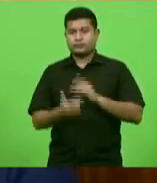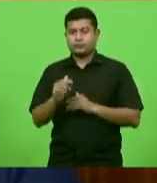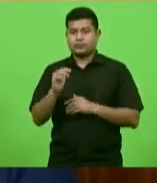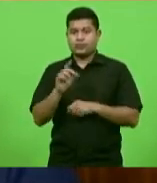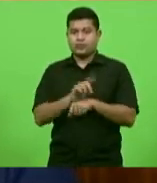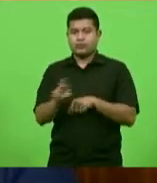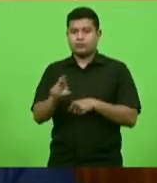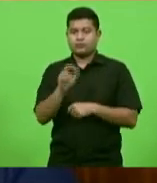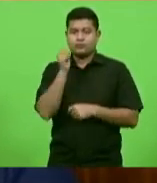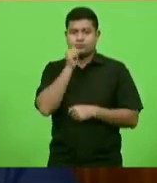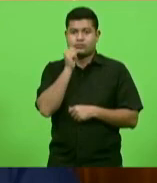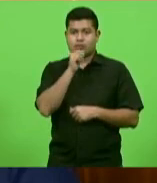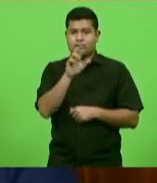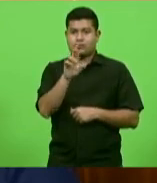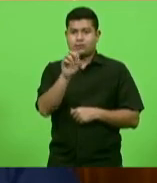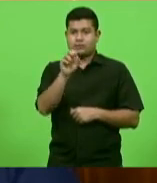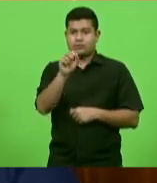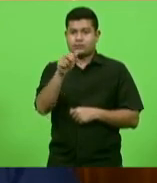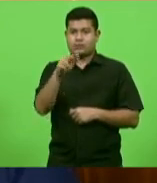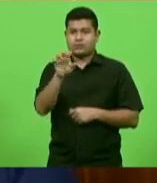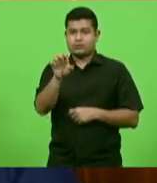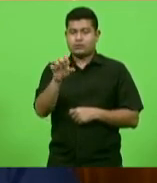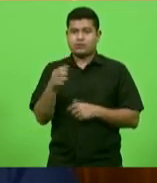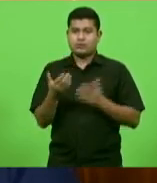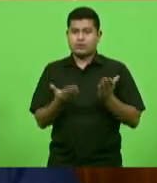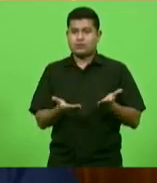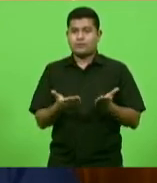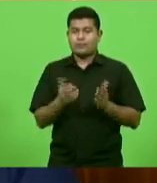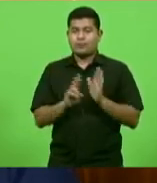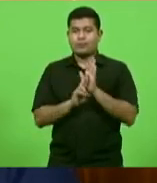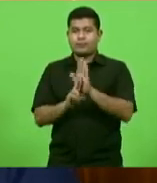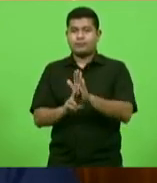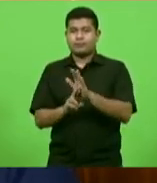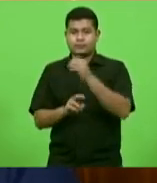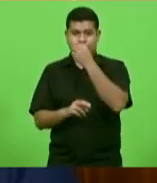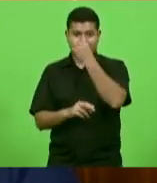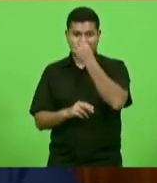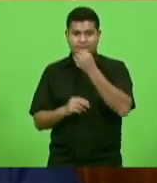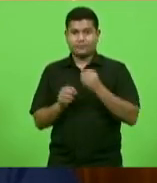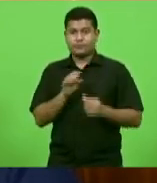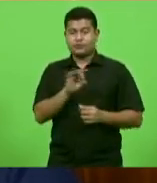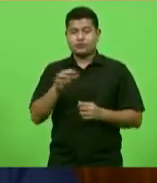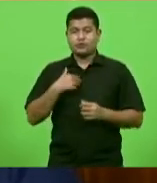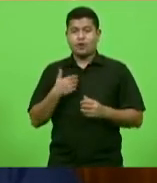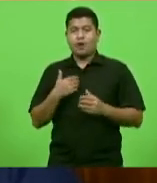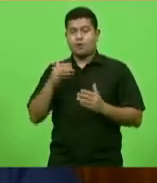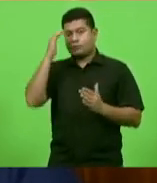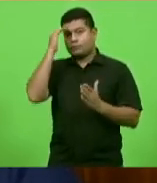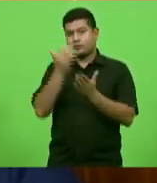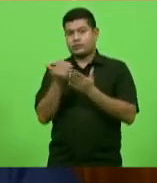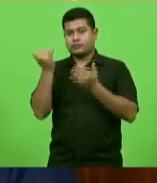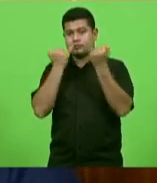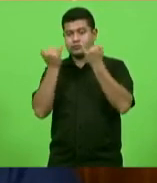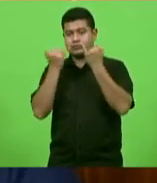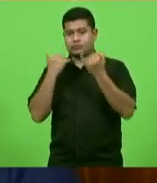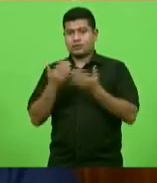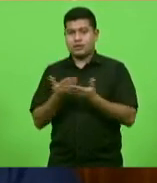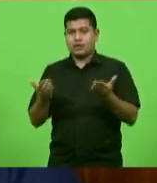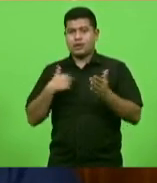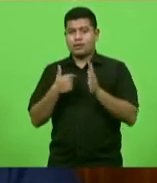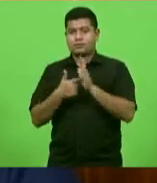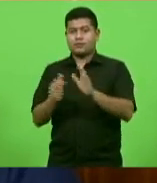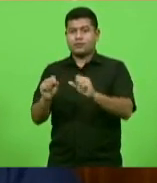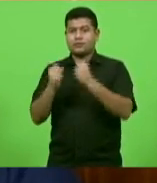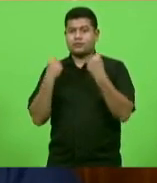Rosane Portela Wolff. Deixou claro o representado que exibia apenas informações, reservando-se a apresentar